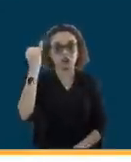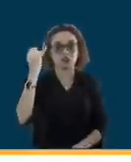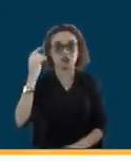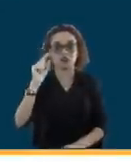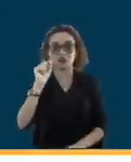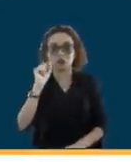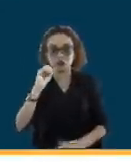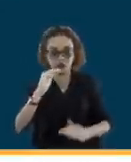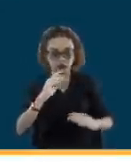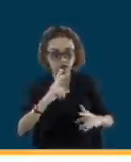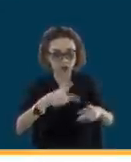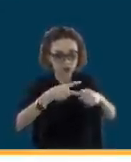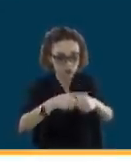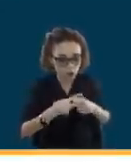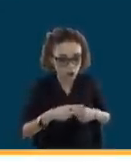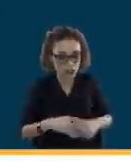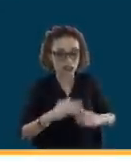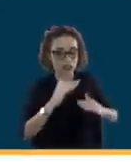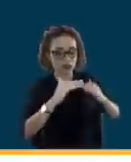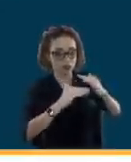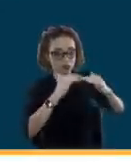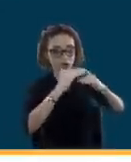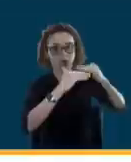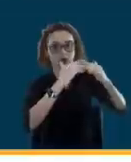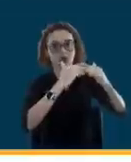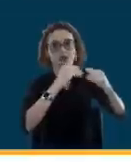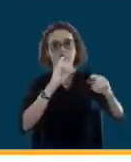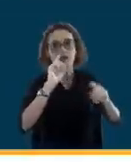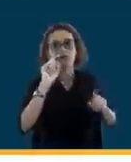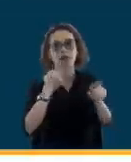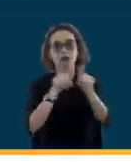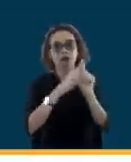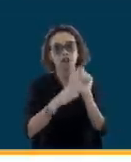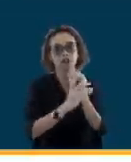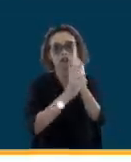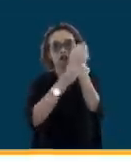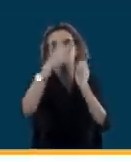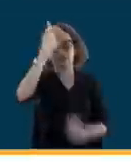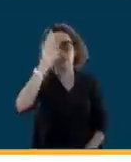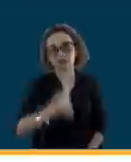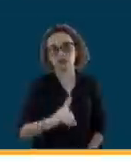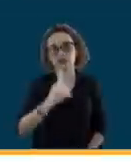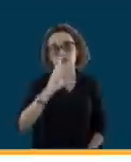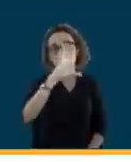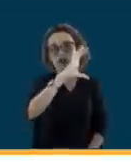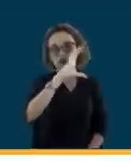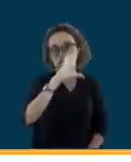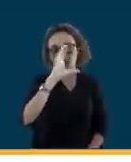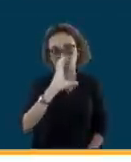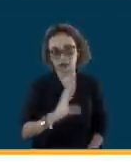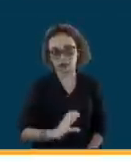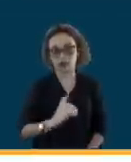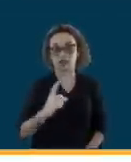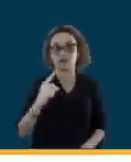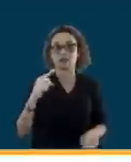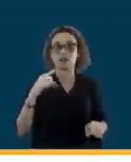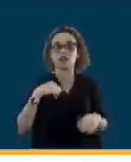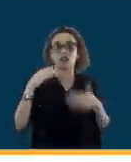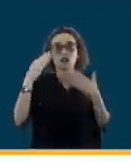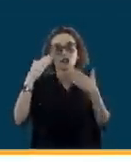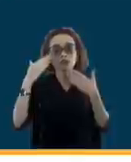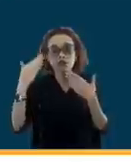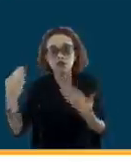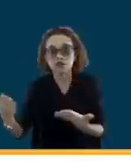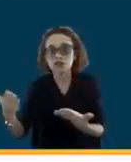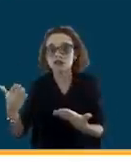religação, de reconexão e de garantia dos nossos direitos, da nossa cidadania cultural. Eu quero agradecer imensamente por essa honra de